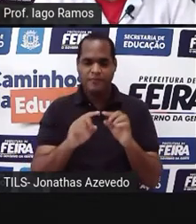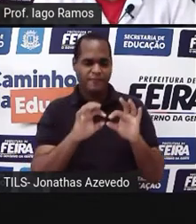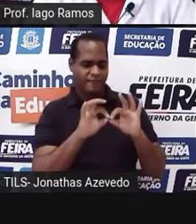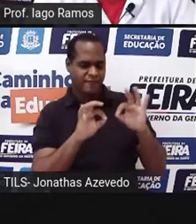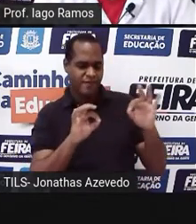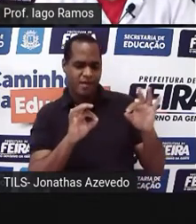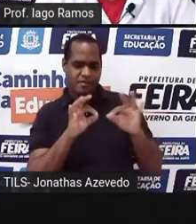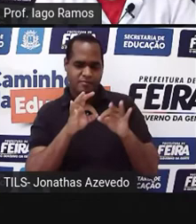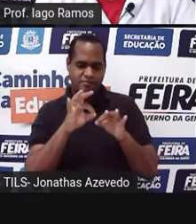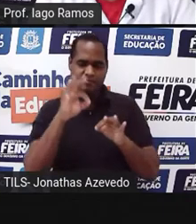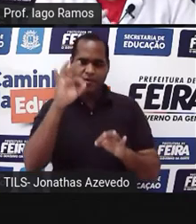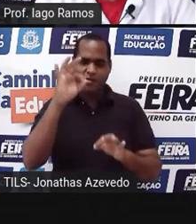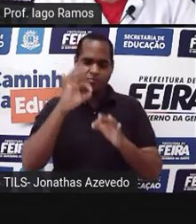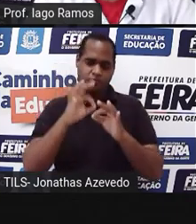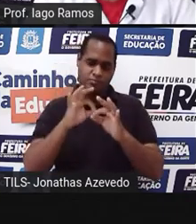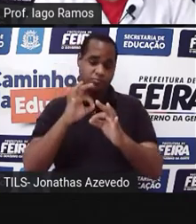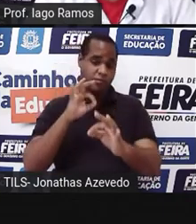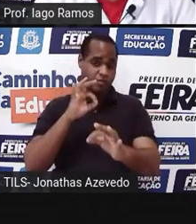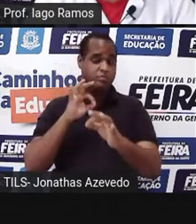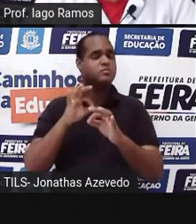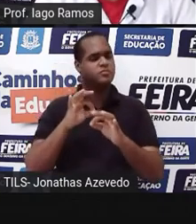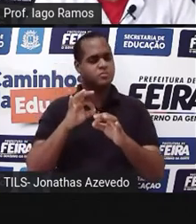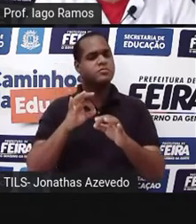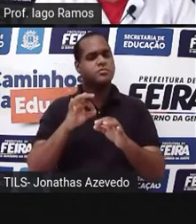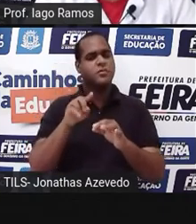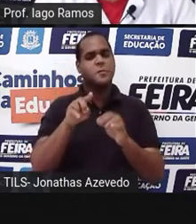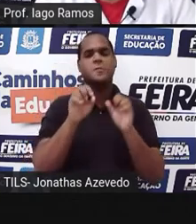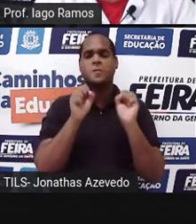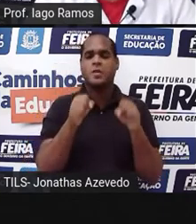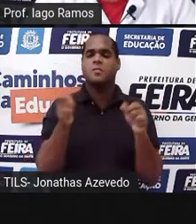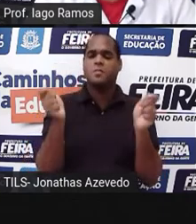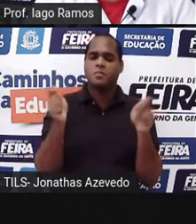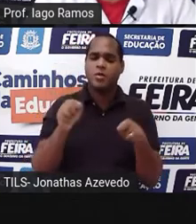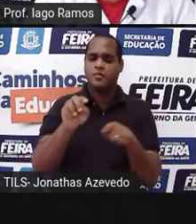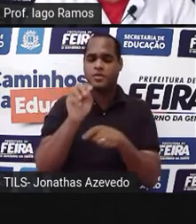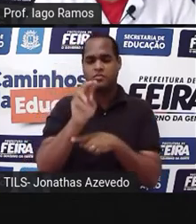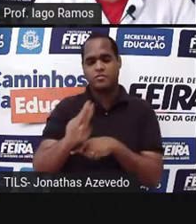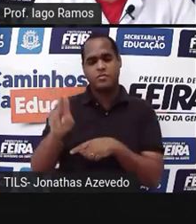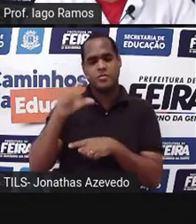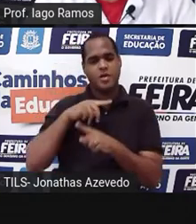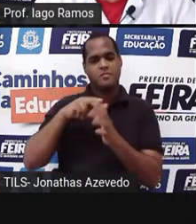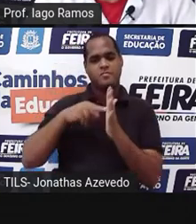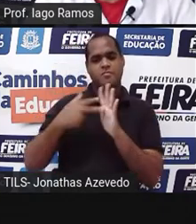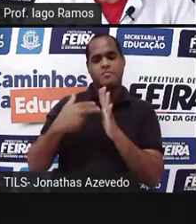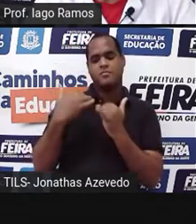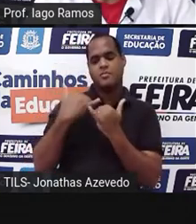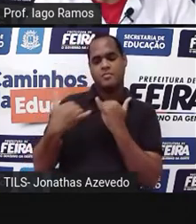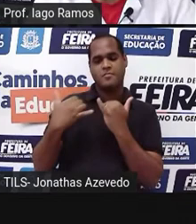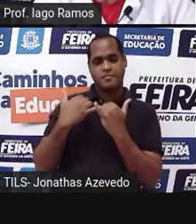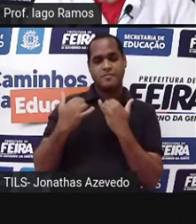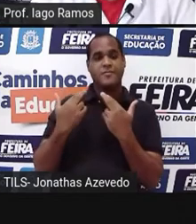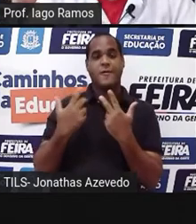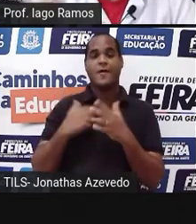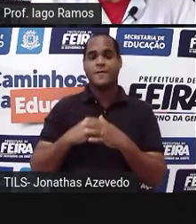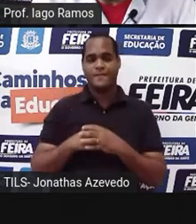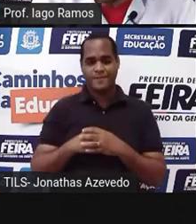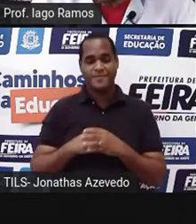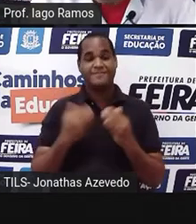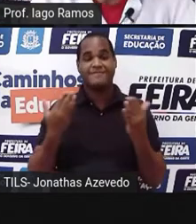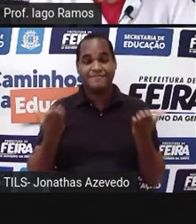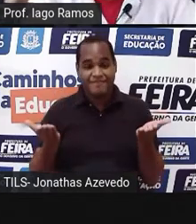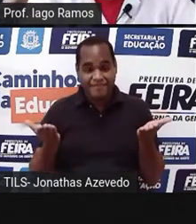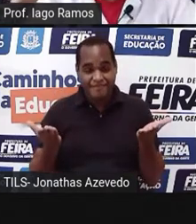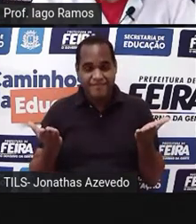coisas. Na geometria, a gente pode usar esse significado de semelhança.